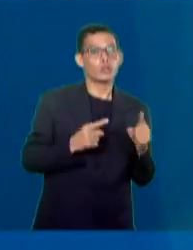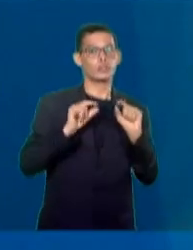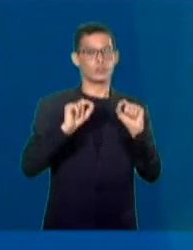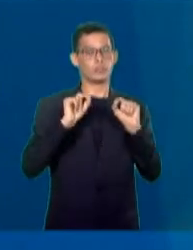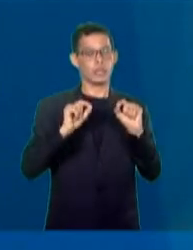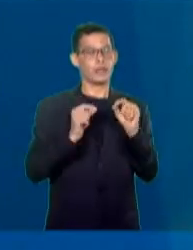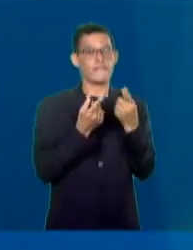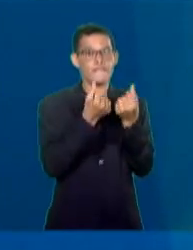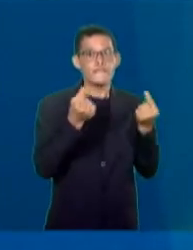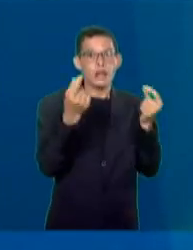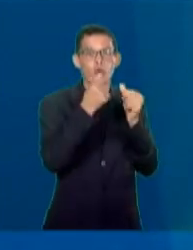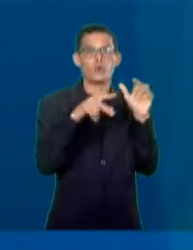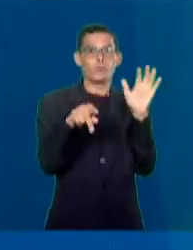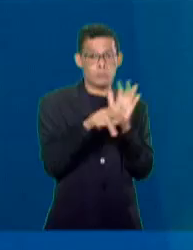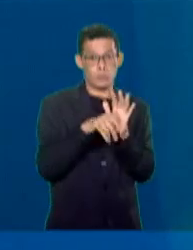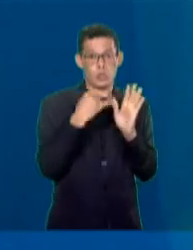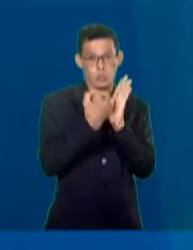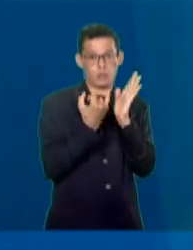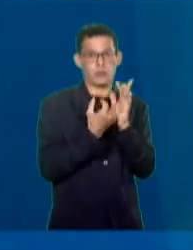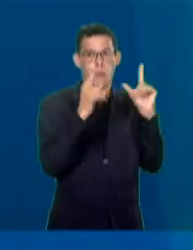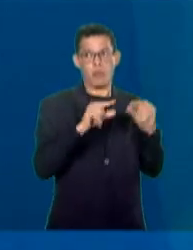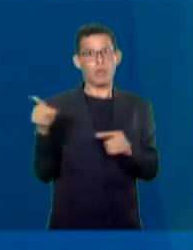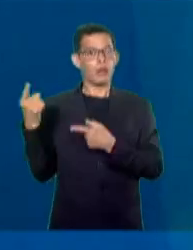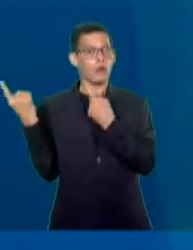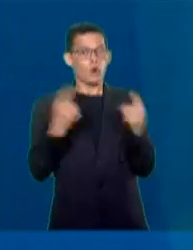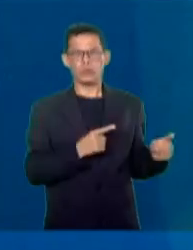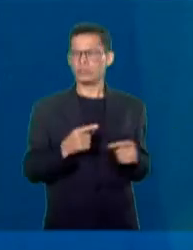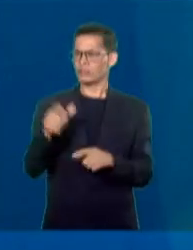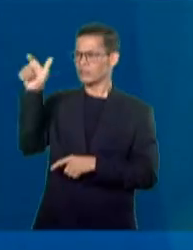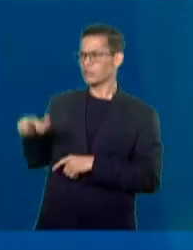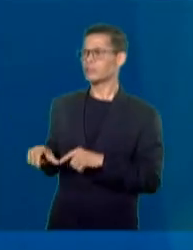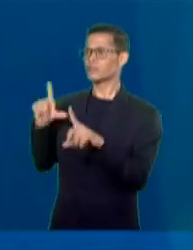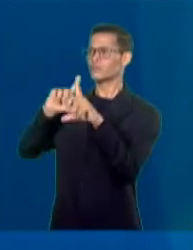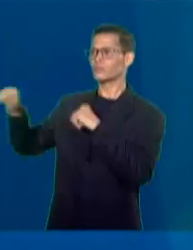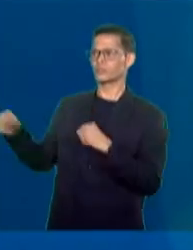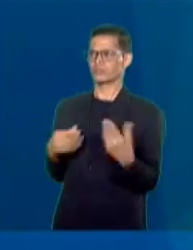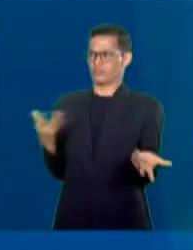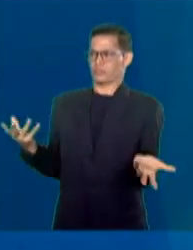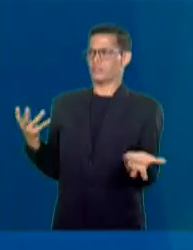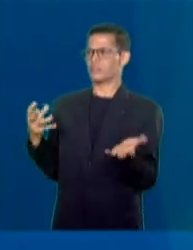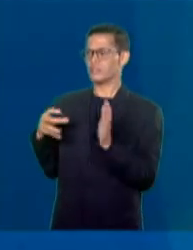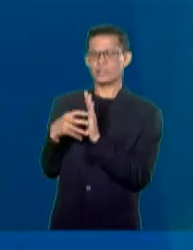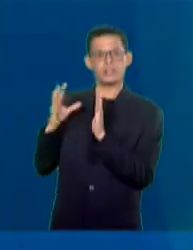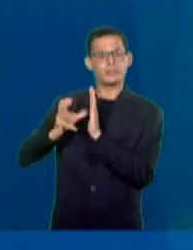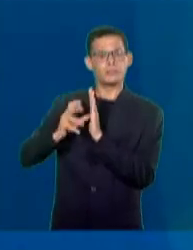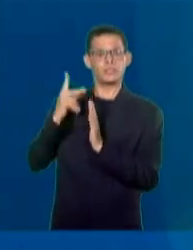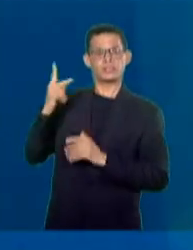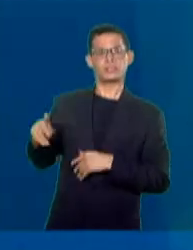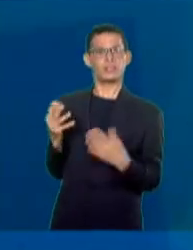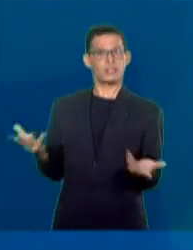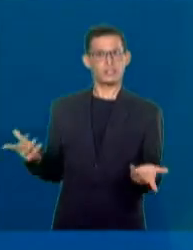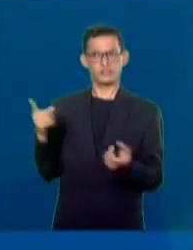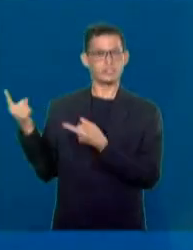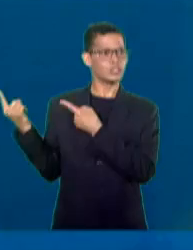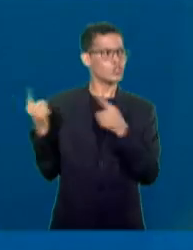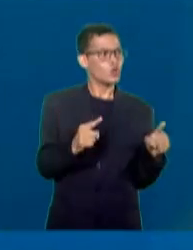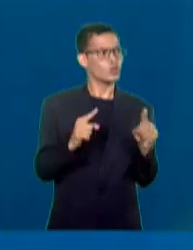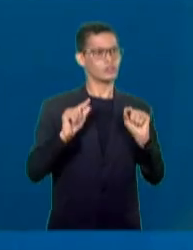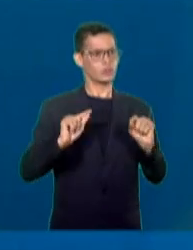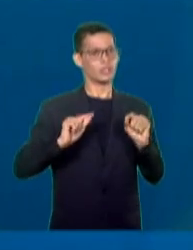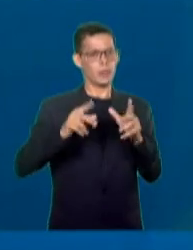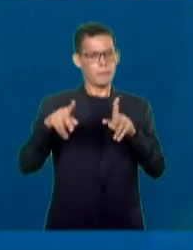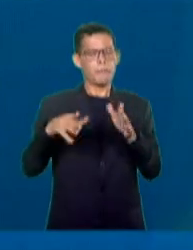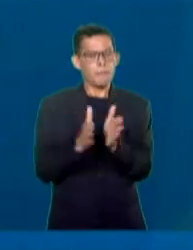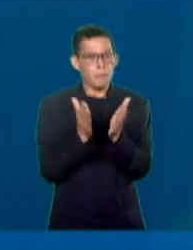Que partido é esse seu fujão que Vota contra os pobres também